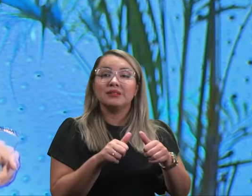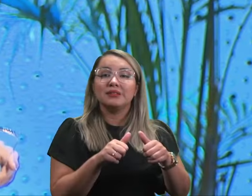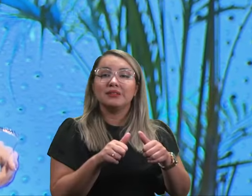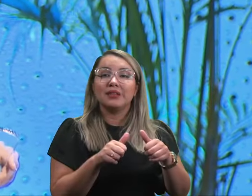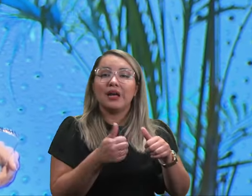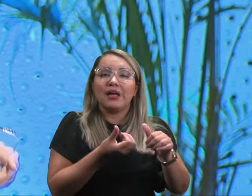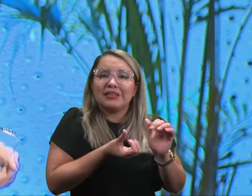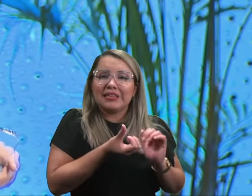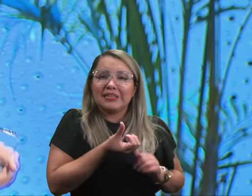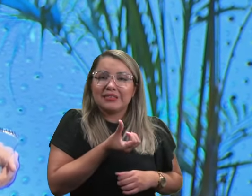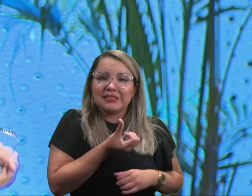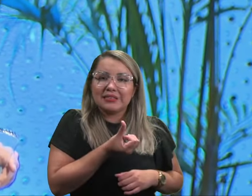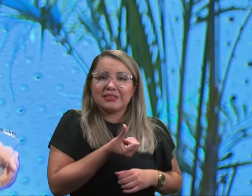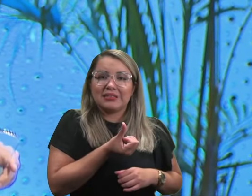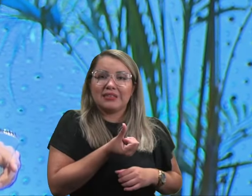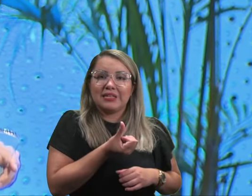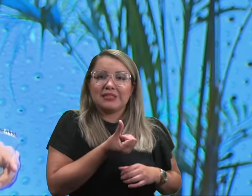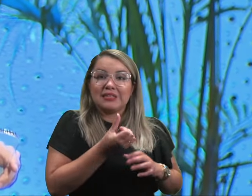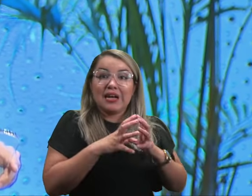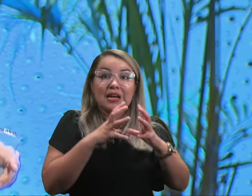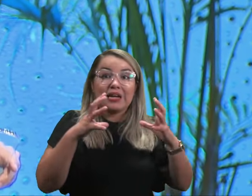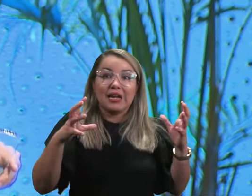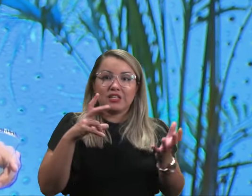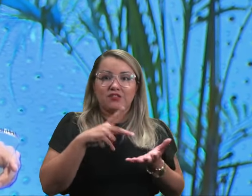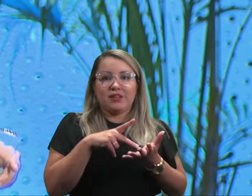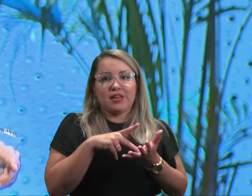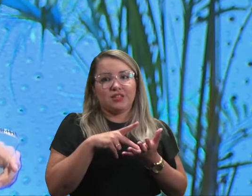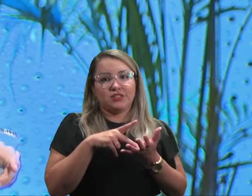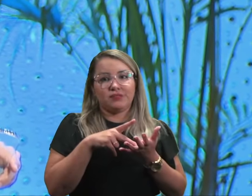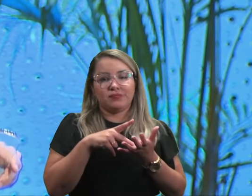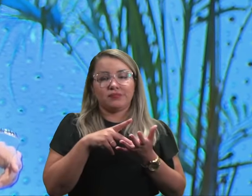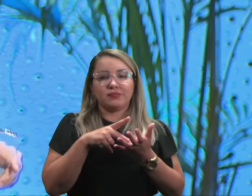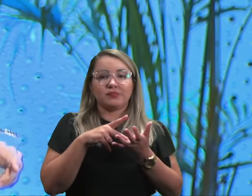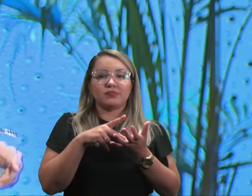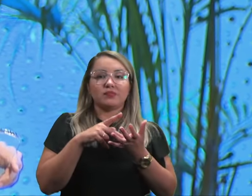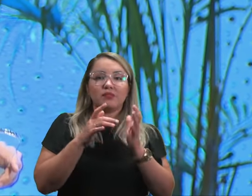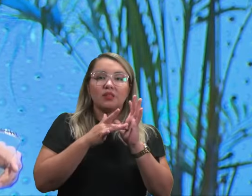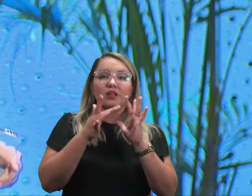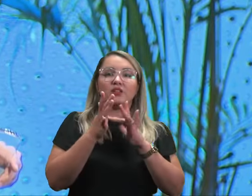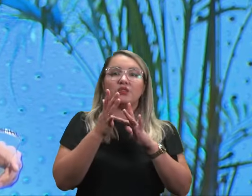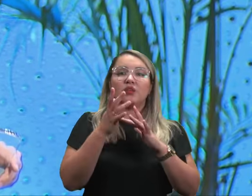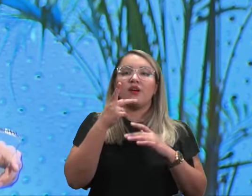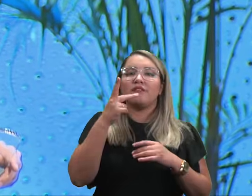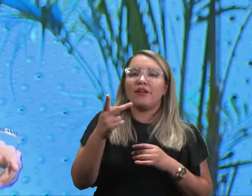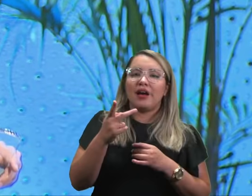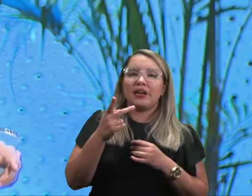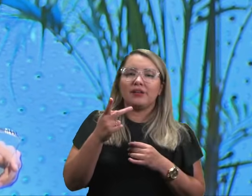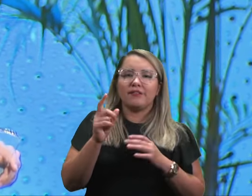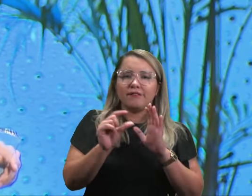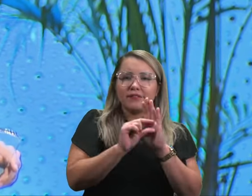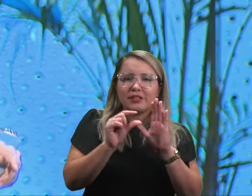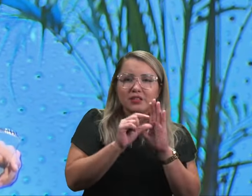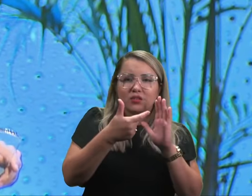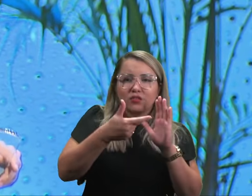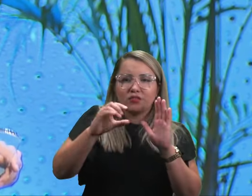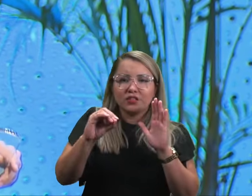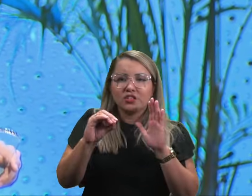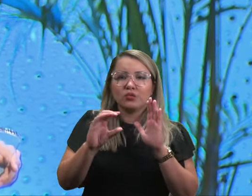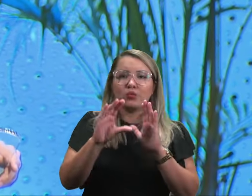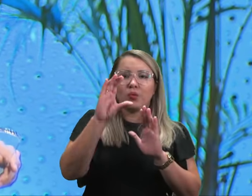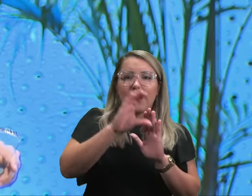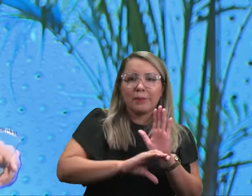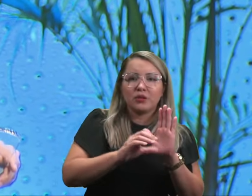sexta grande verdade, que ele diz, versículo 20 do capítulo